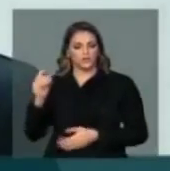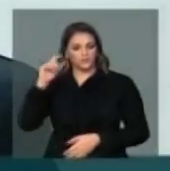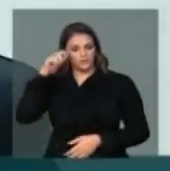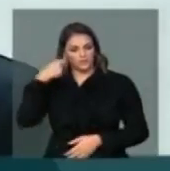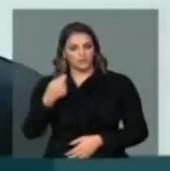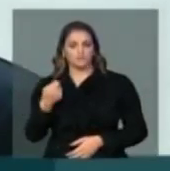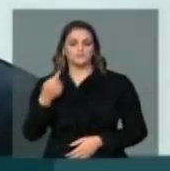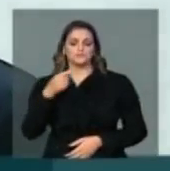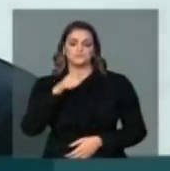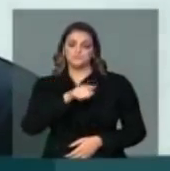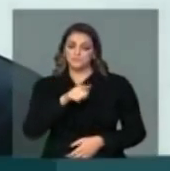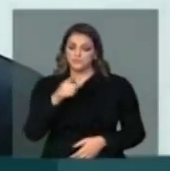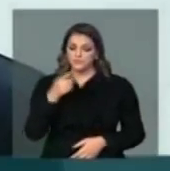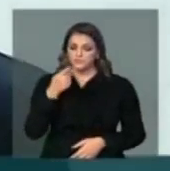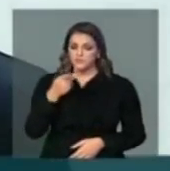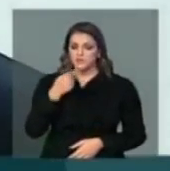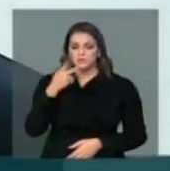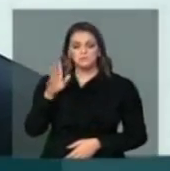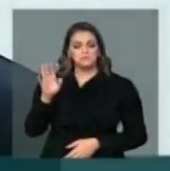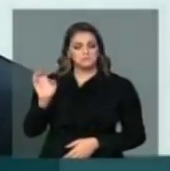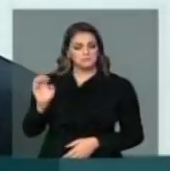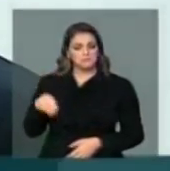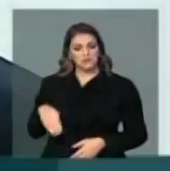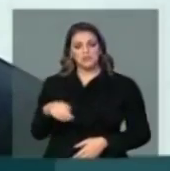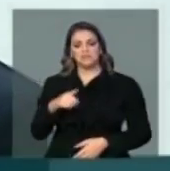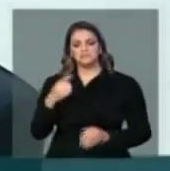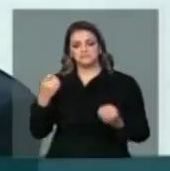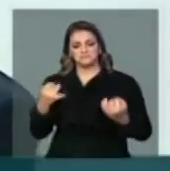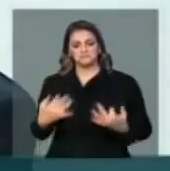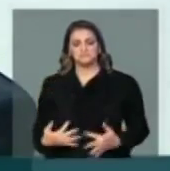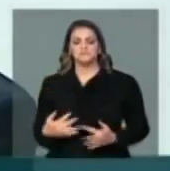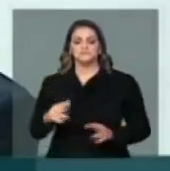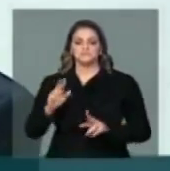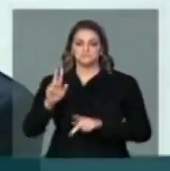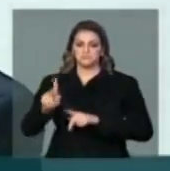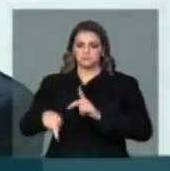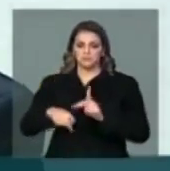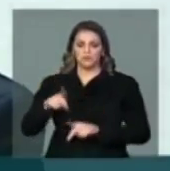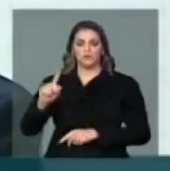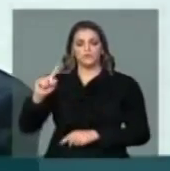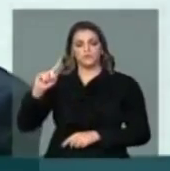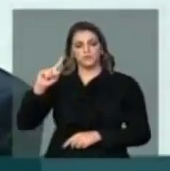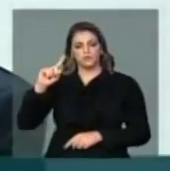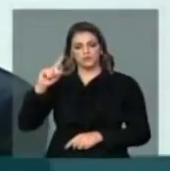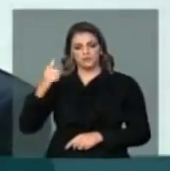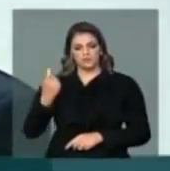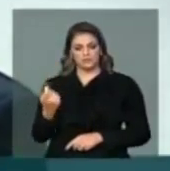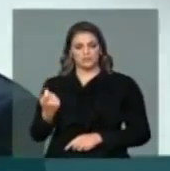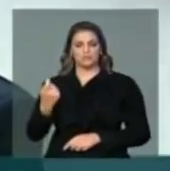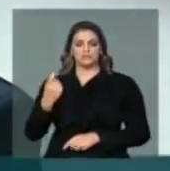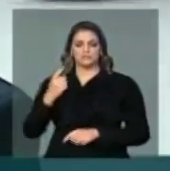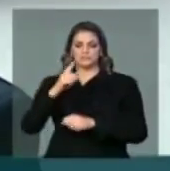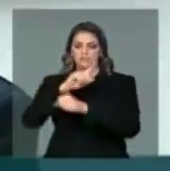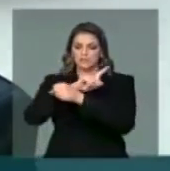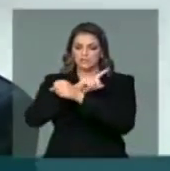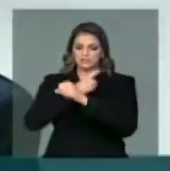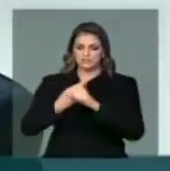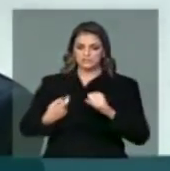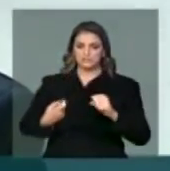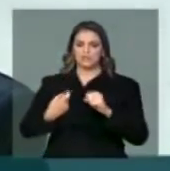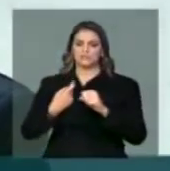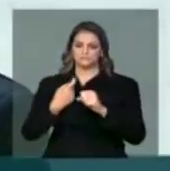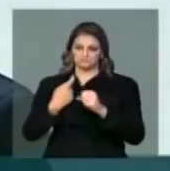que Vossa Excelência aqui muito bem estabeleceu, dos povos de matriz africana,